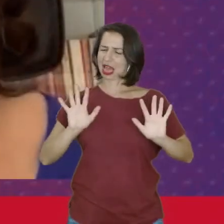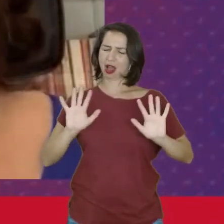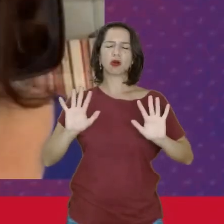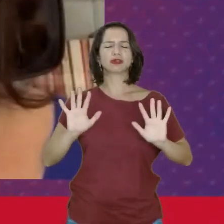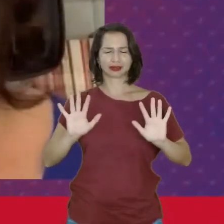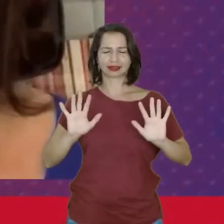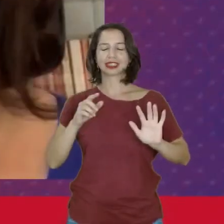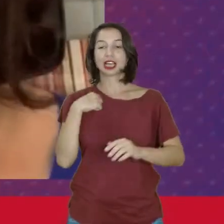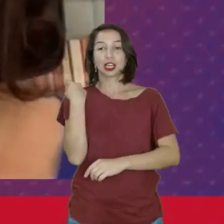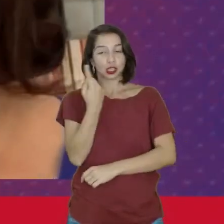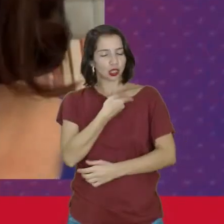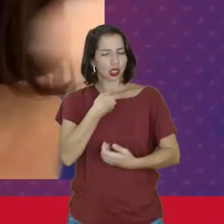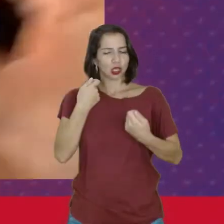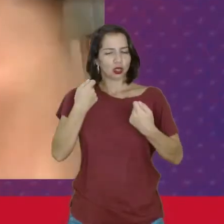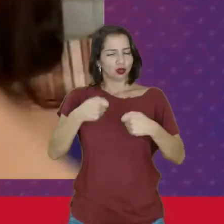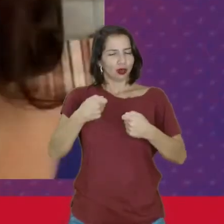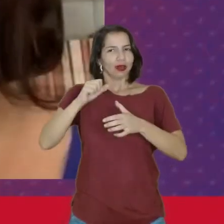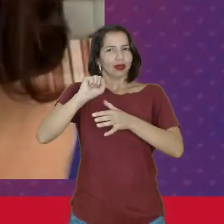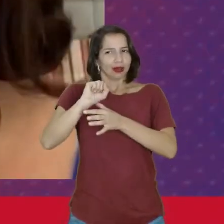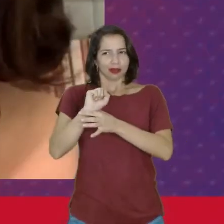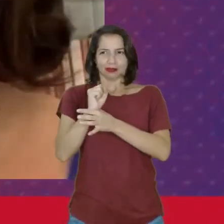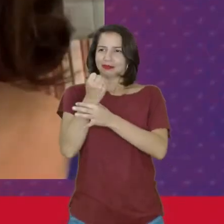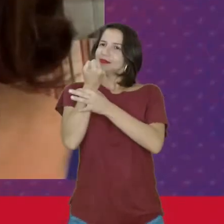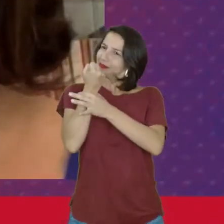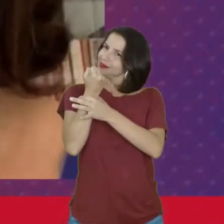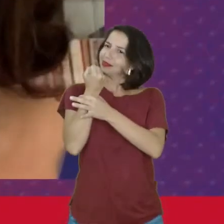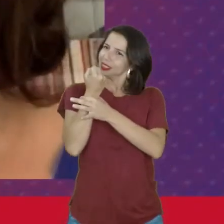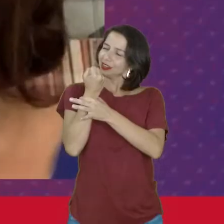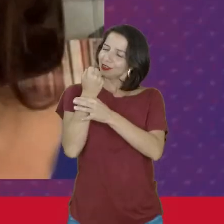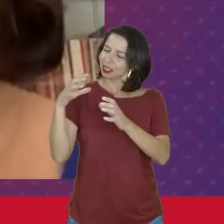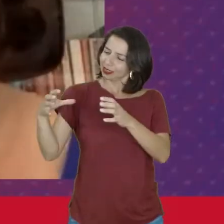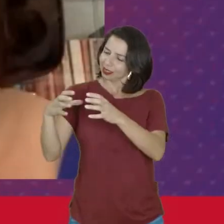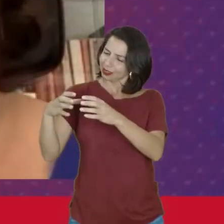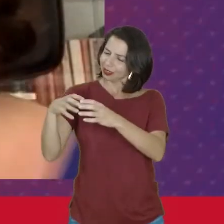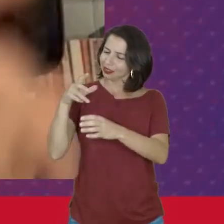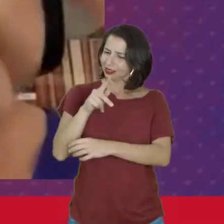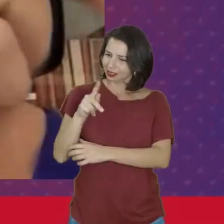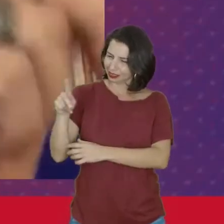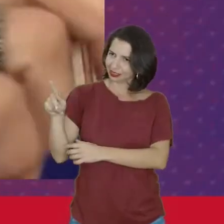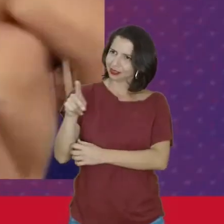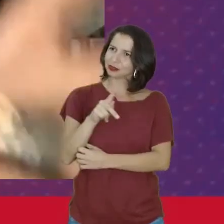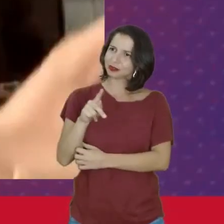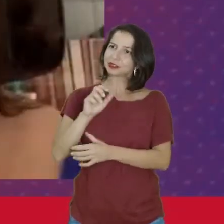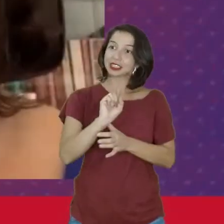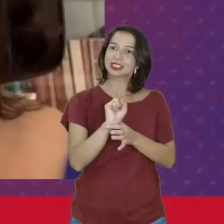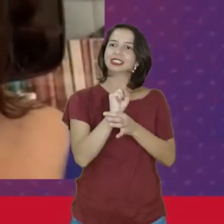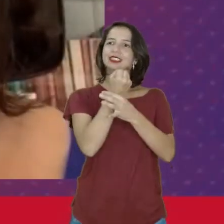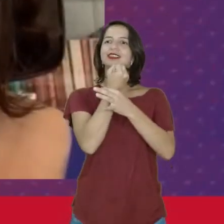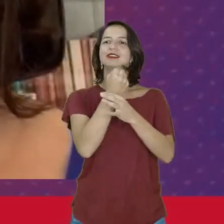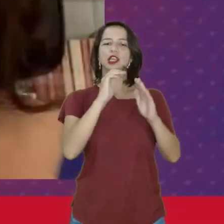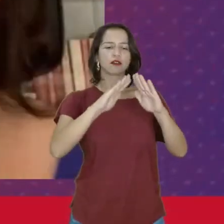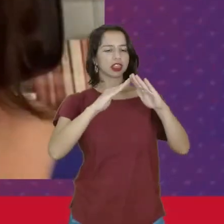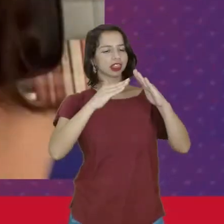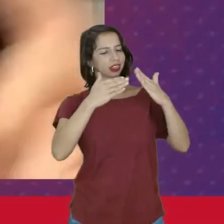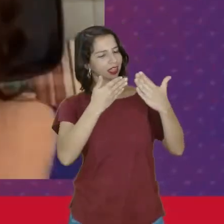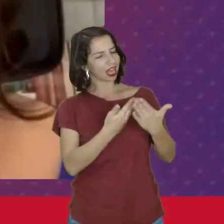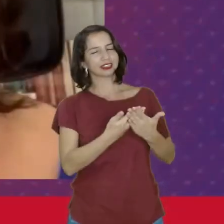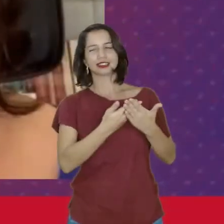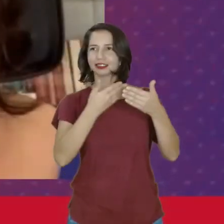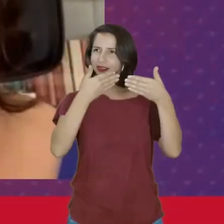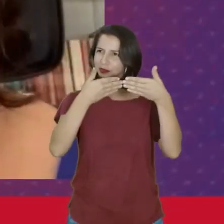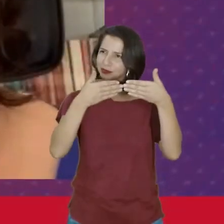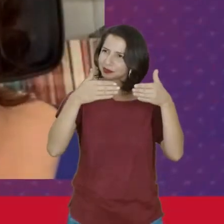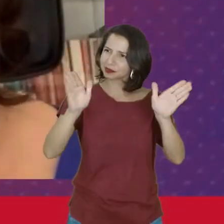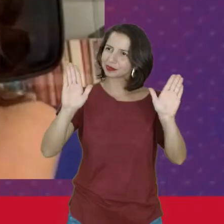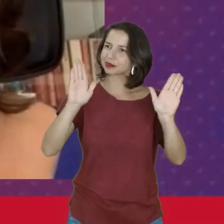a entrega de recurso público para o mercado, como vários desses senhores que fazem a defesa dessas ideias defendem por